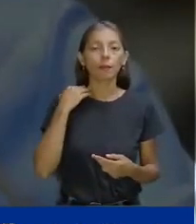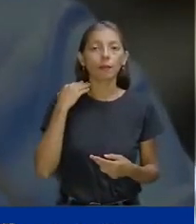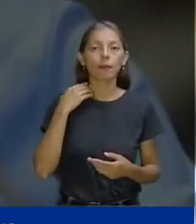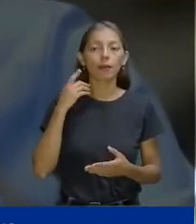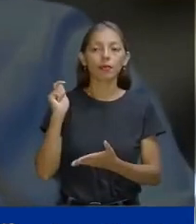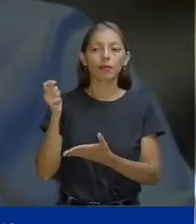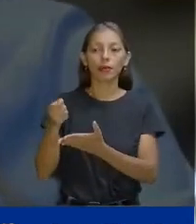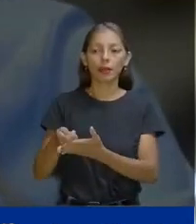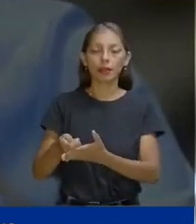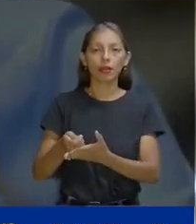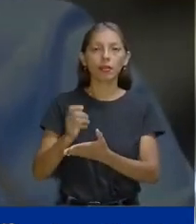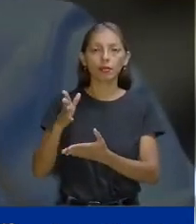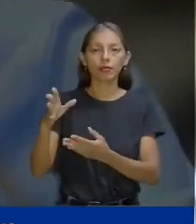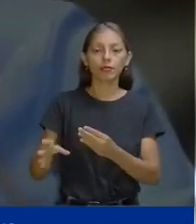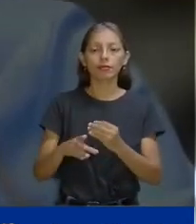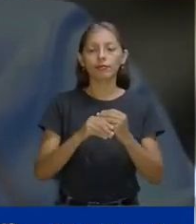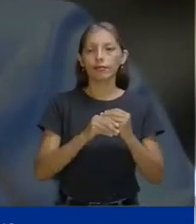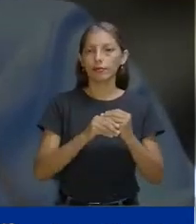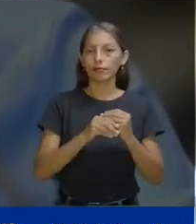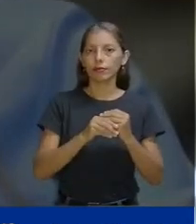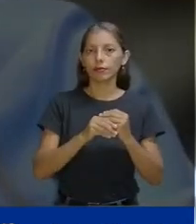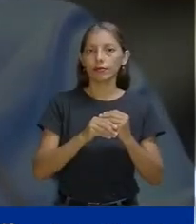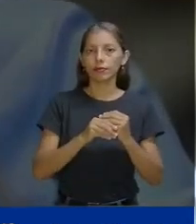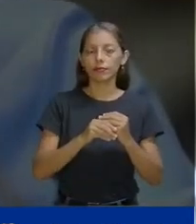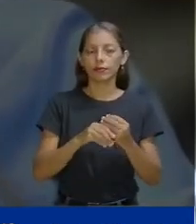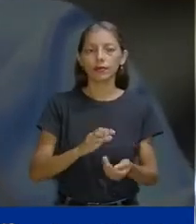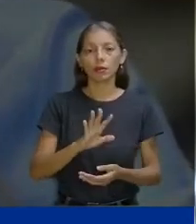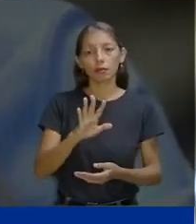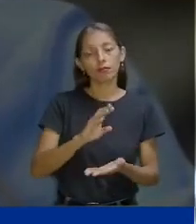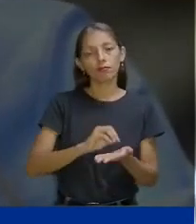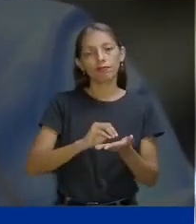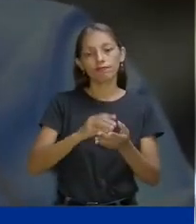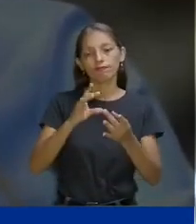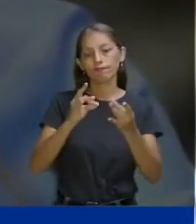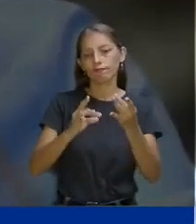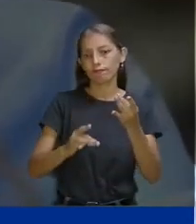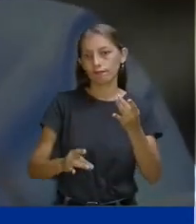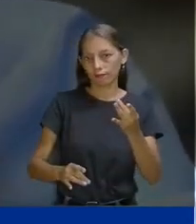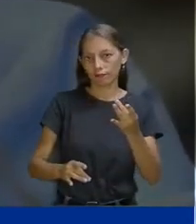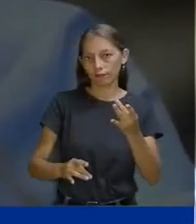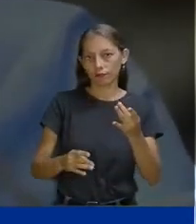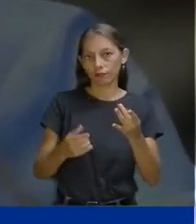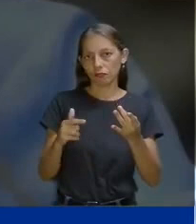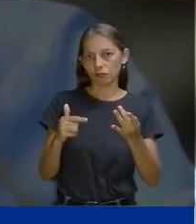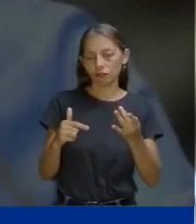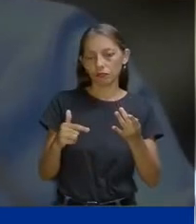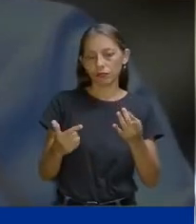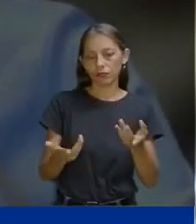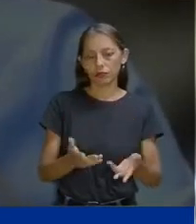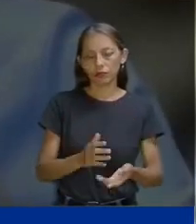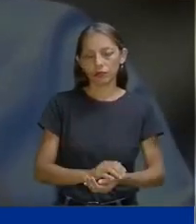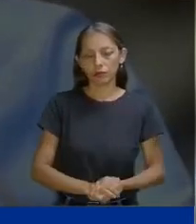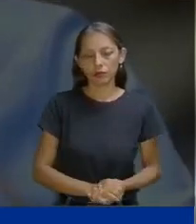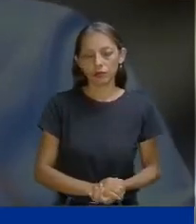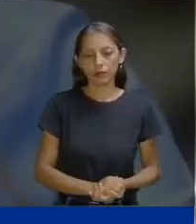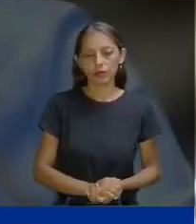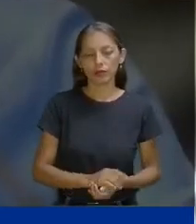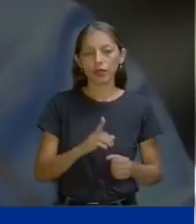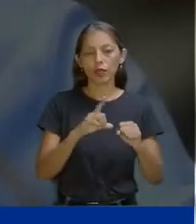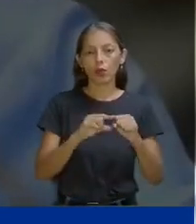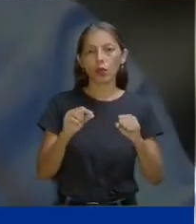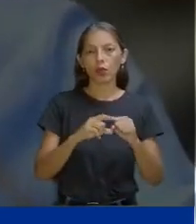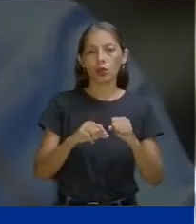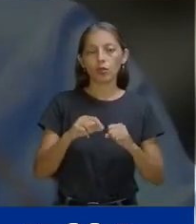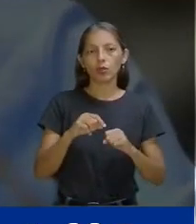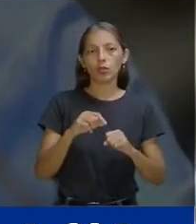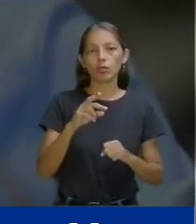foram apresentados e eles não contêm a descrição detalhada dessas atividades, o que contraria, né, o artigo 18 da